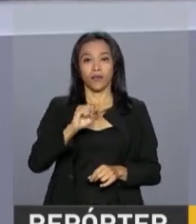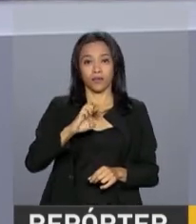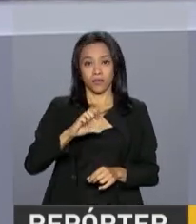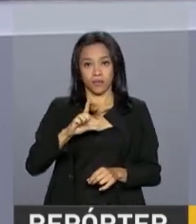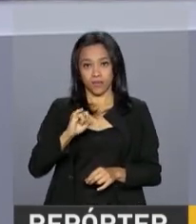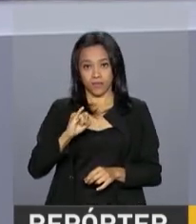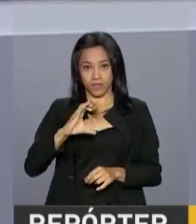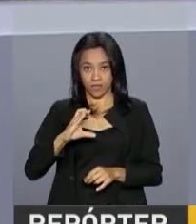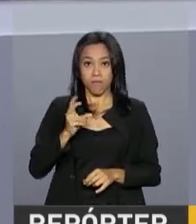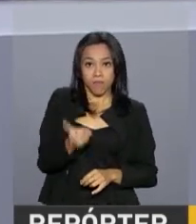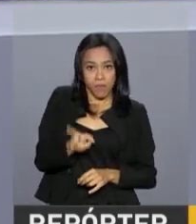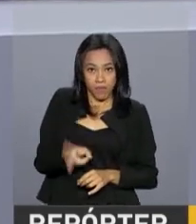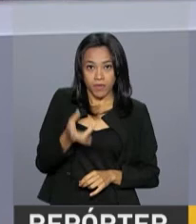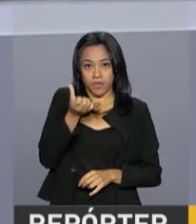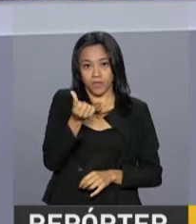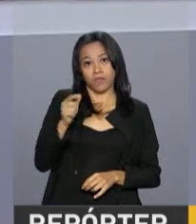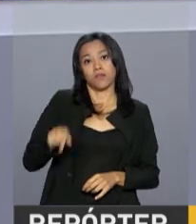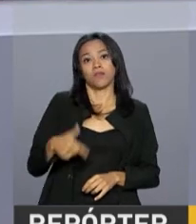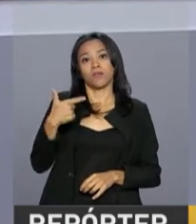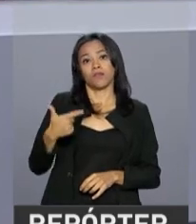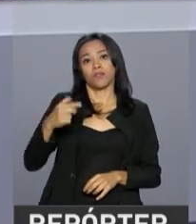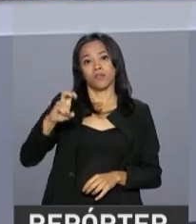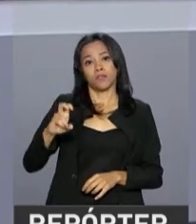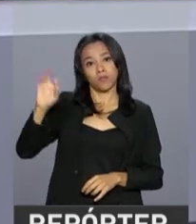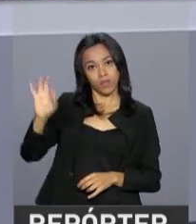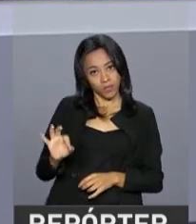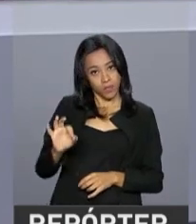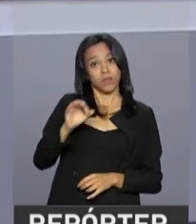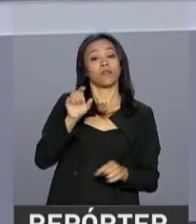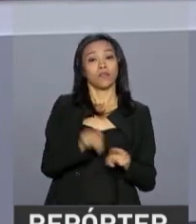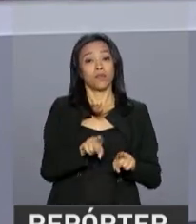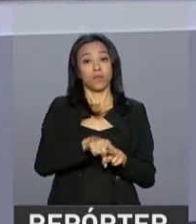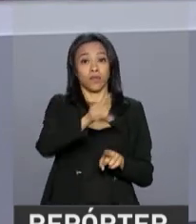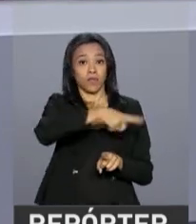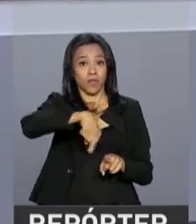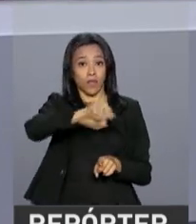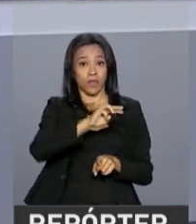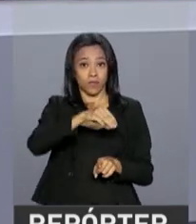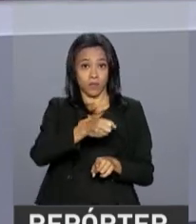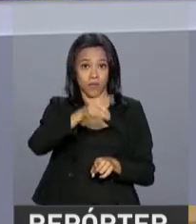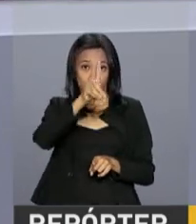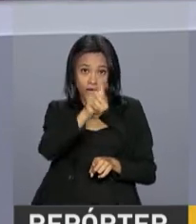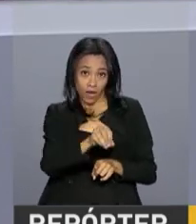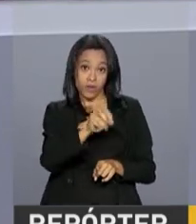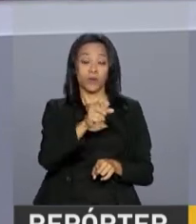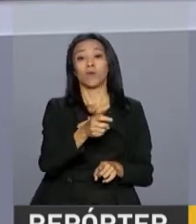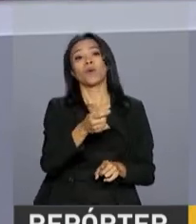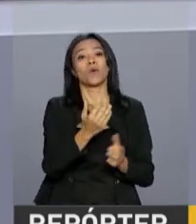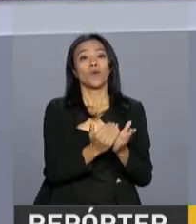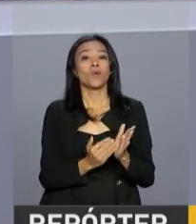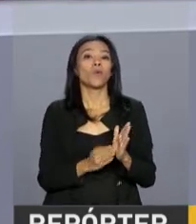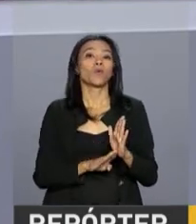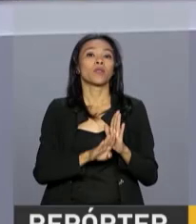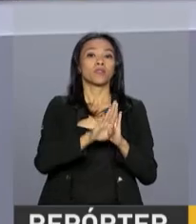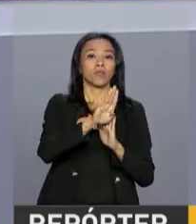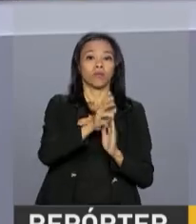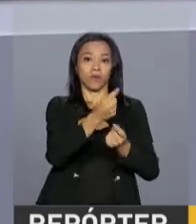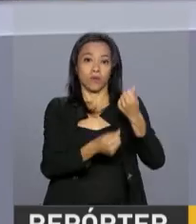em 6,25%. O mercado revisou também a expectativa de crescimento da economia, que passou